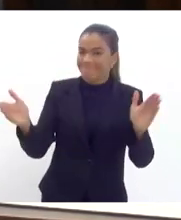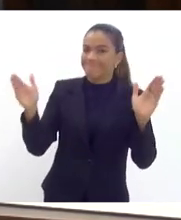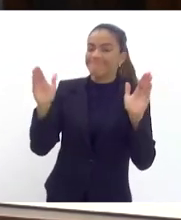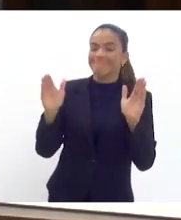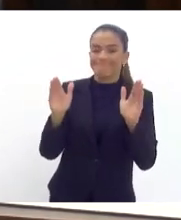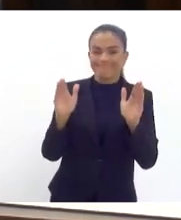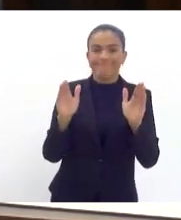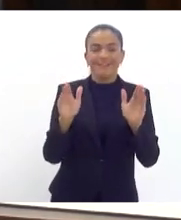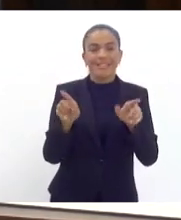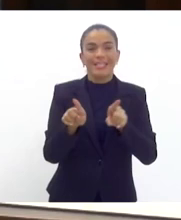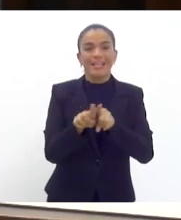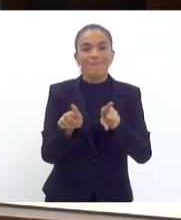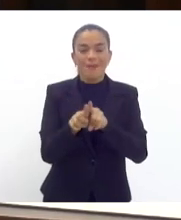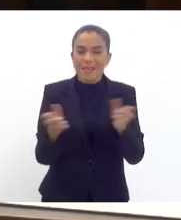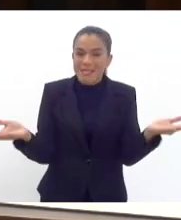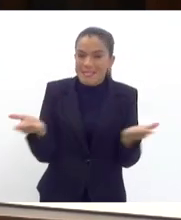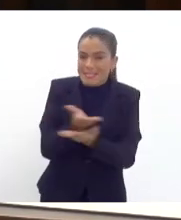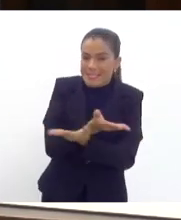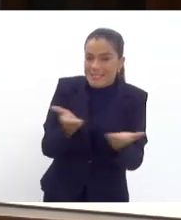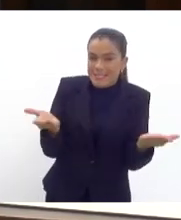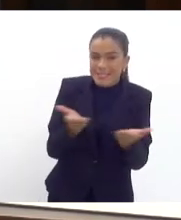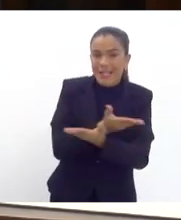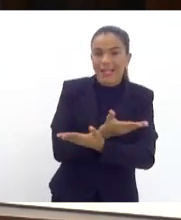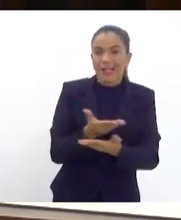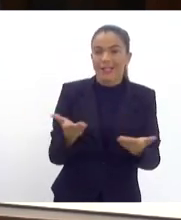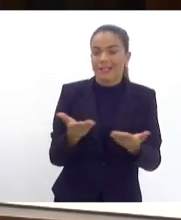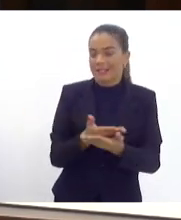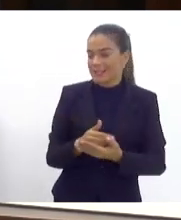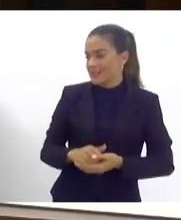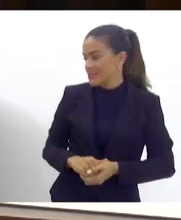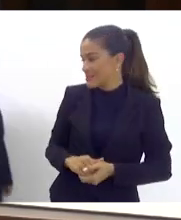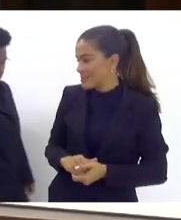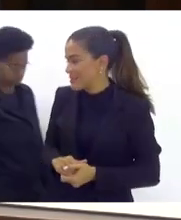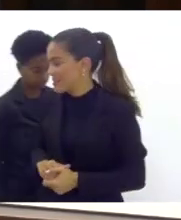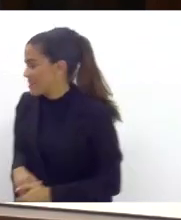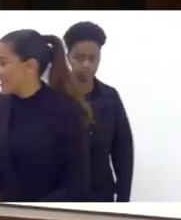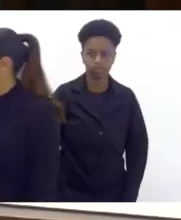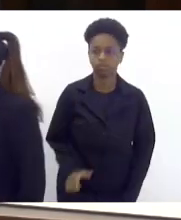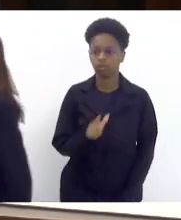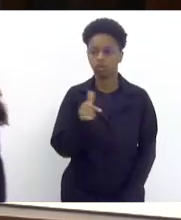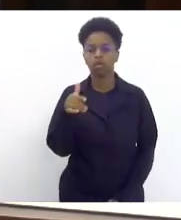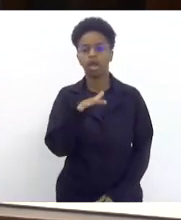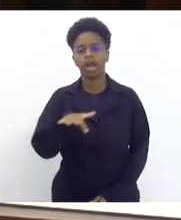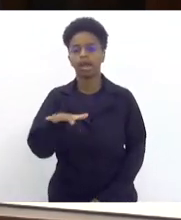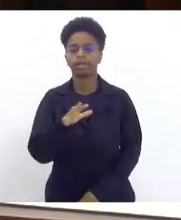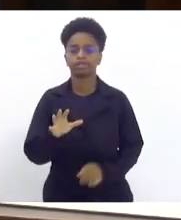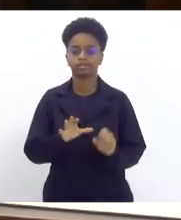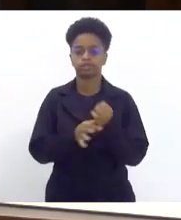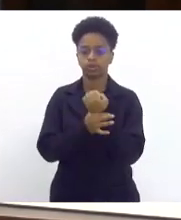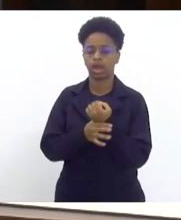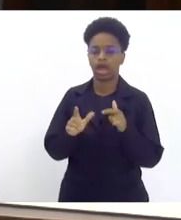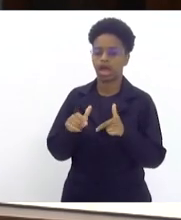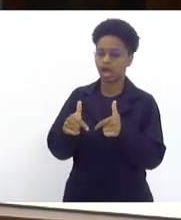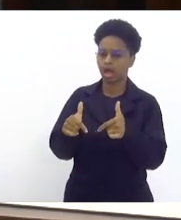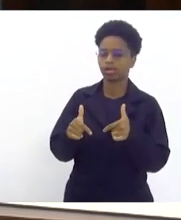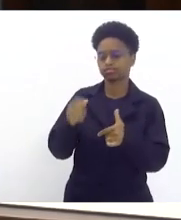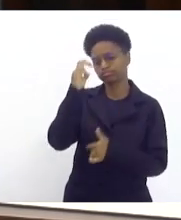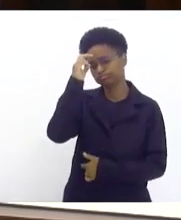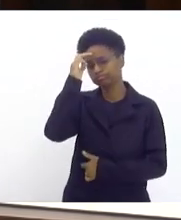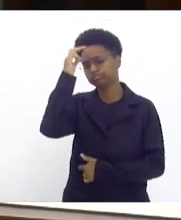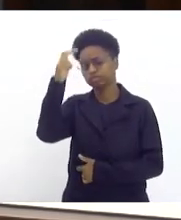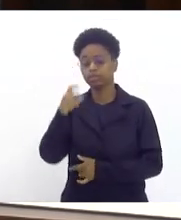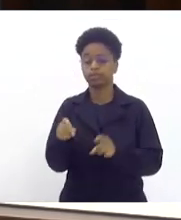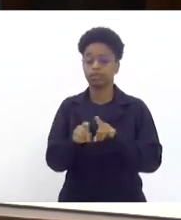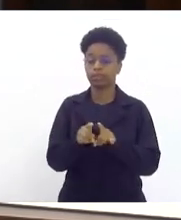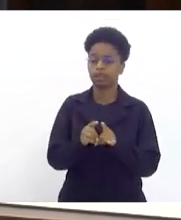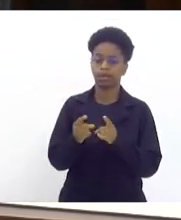e fazer essa inte gração com as demais forças de segurança e atuando com a inteligência como deveria ser enfrentando